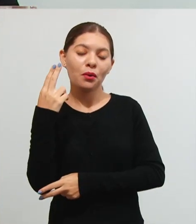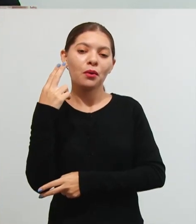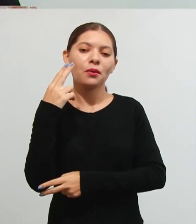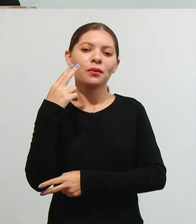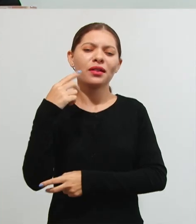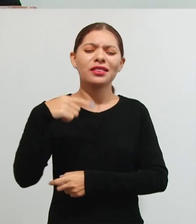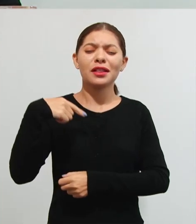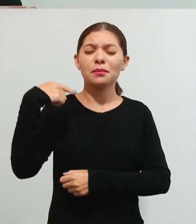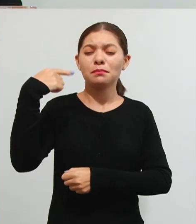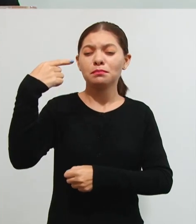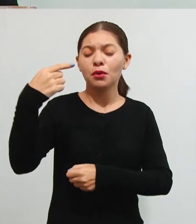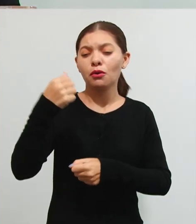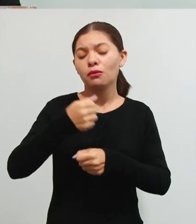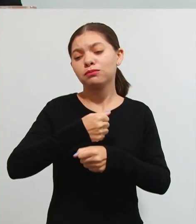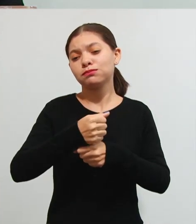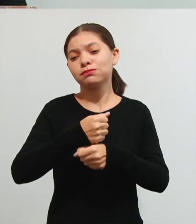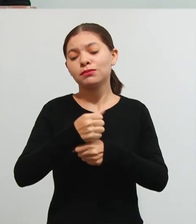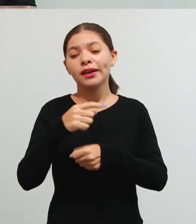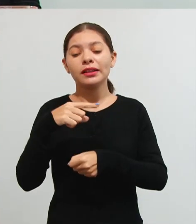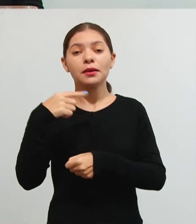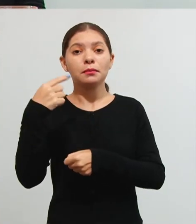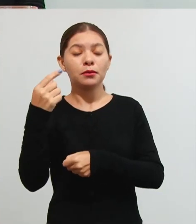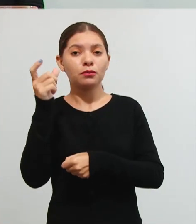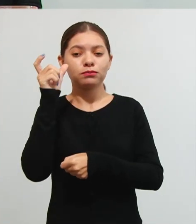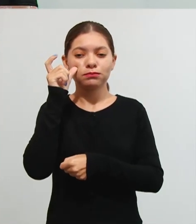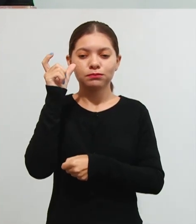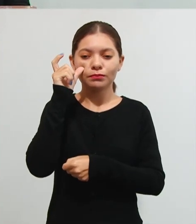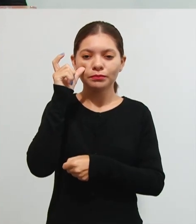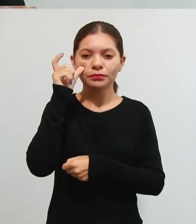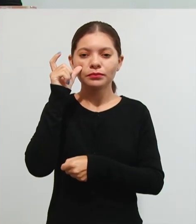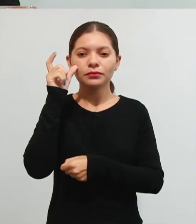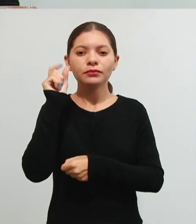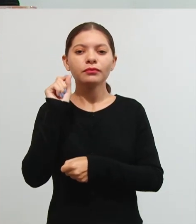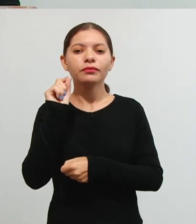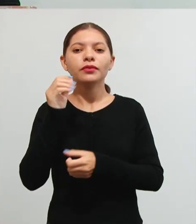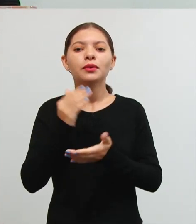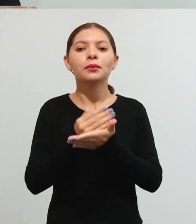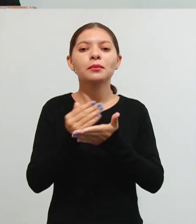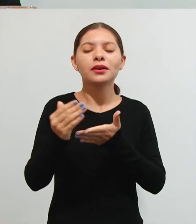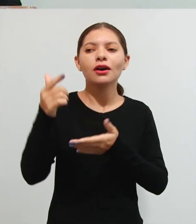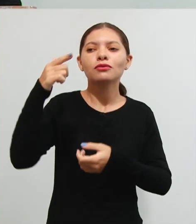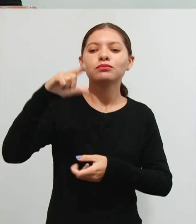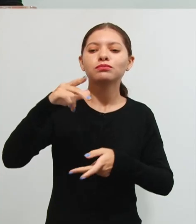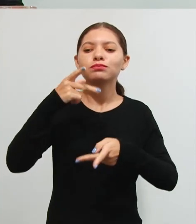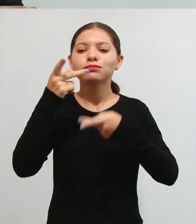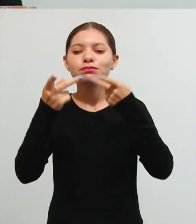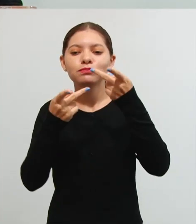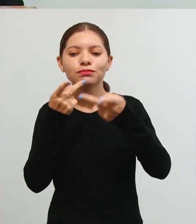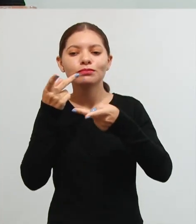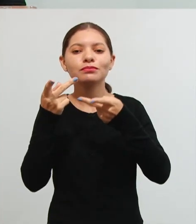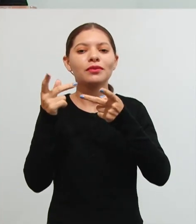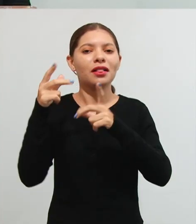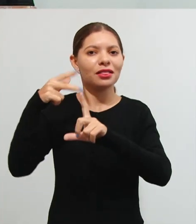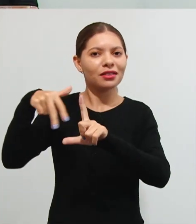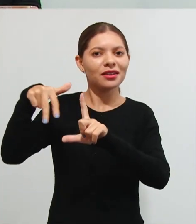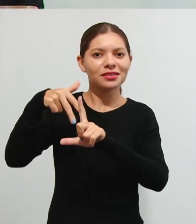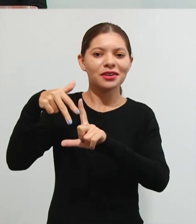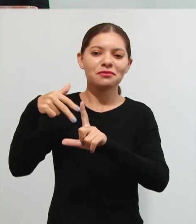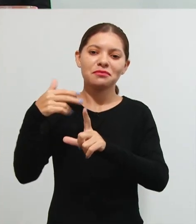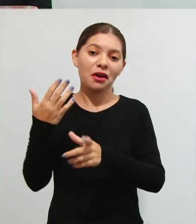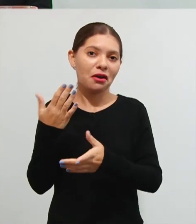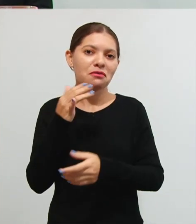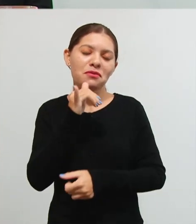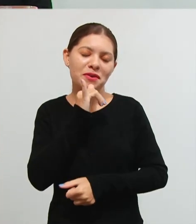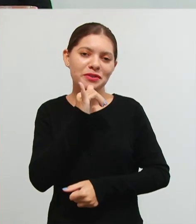ela assistiu, aí depois ela vem, né, começa a repetir as falas do desenho, né? Um